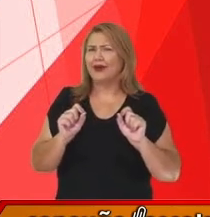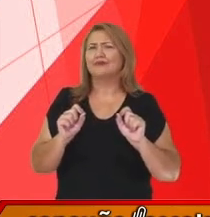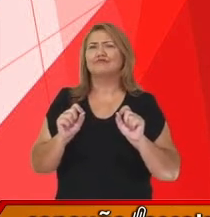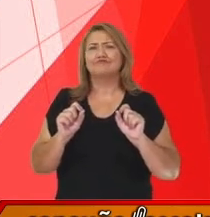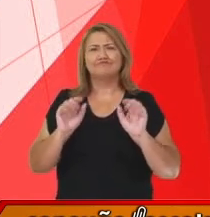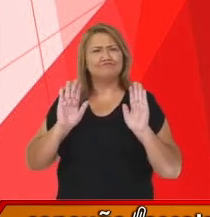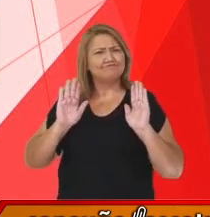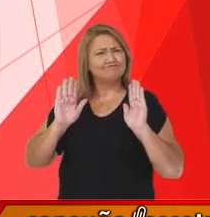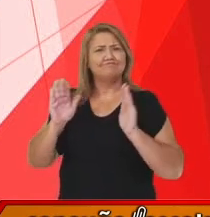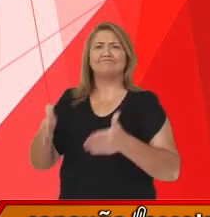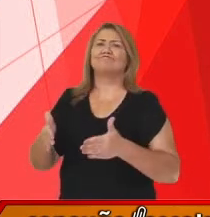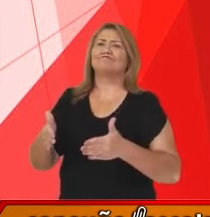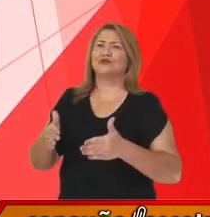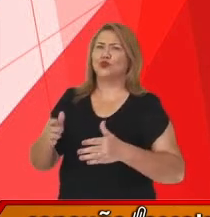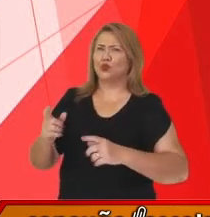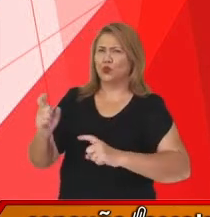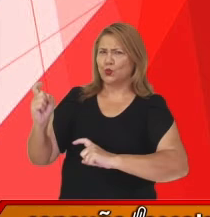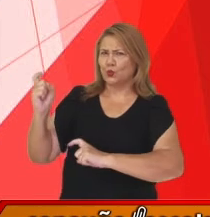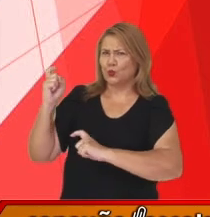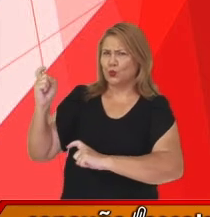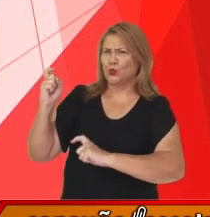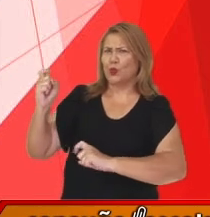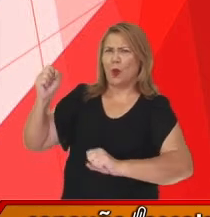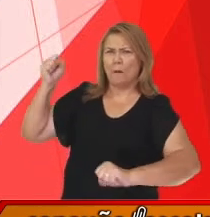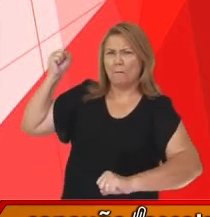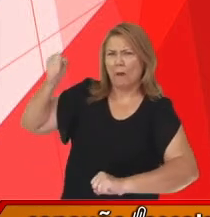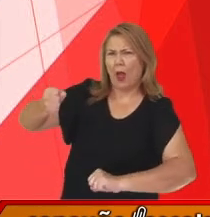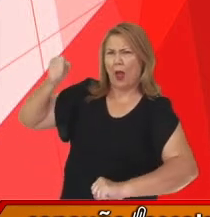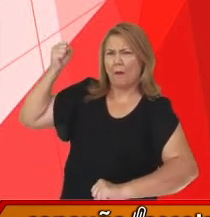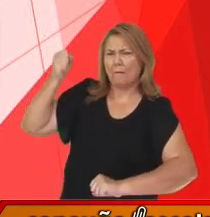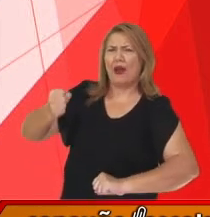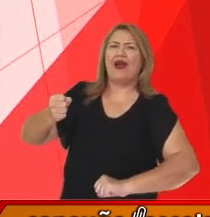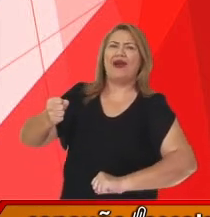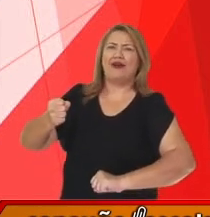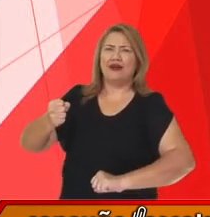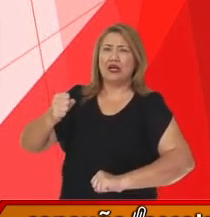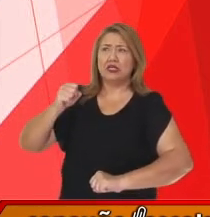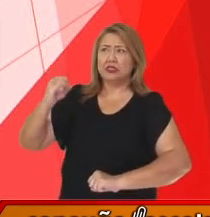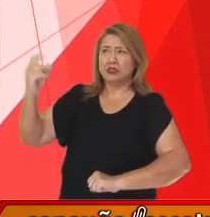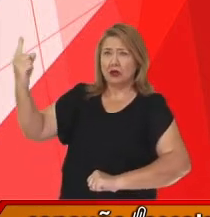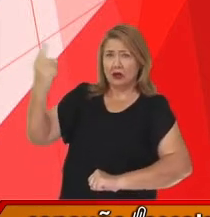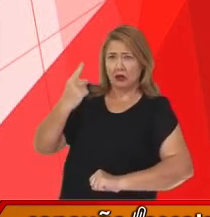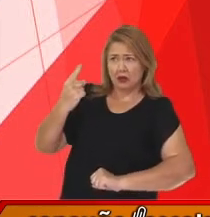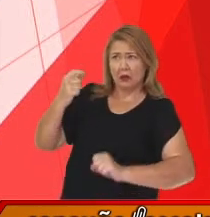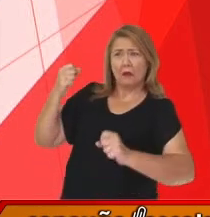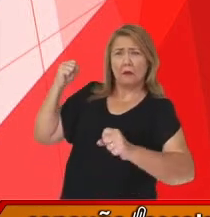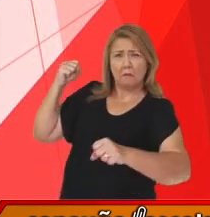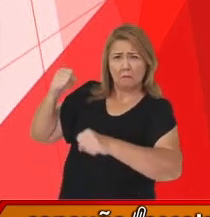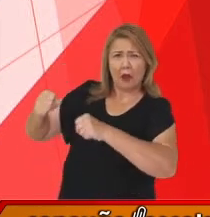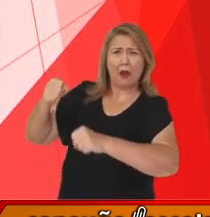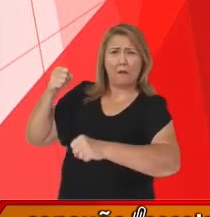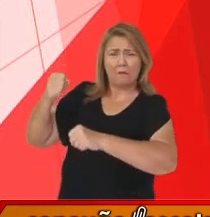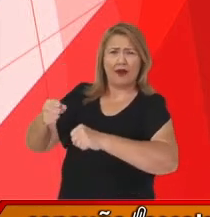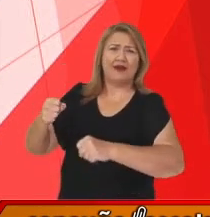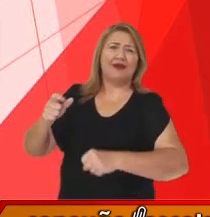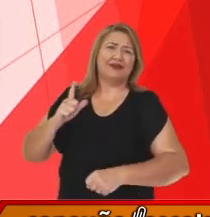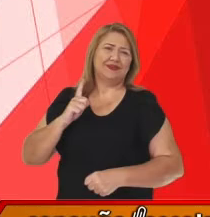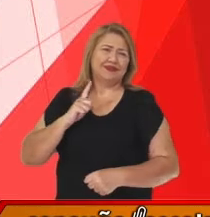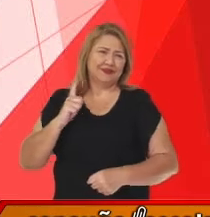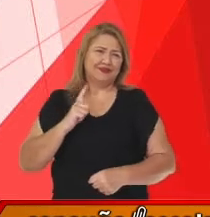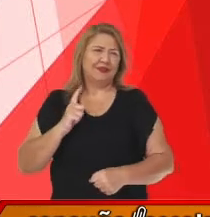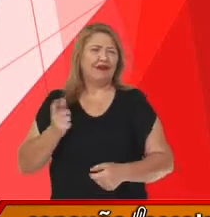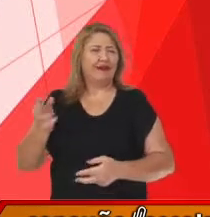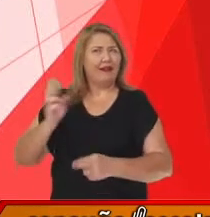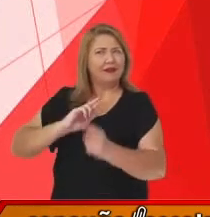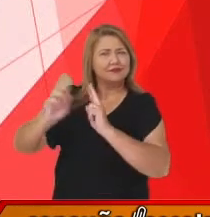está evocando novamente a doutrina do grande porrete, do Big Stick, nas relações econômicas e comerciais